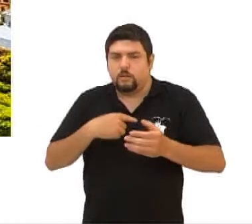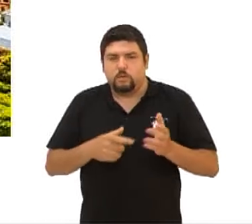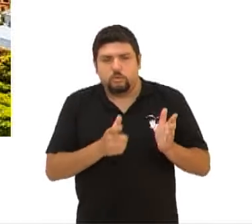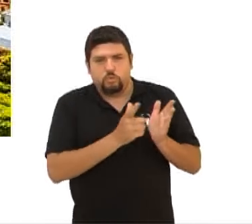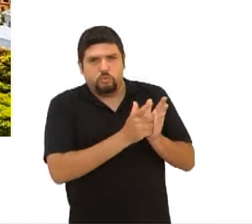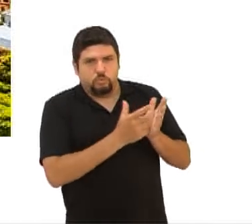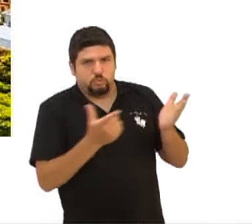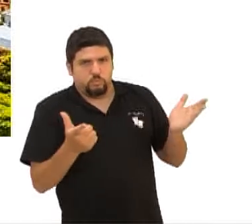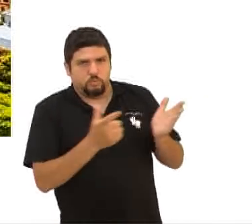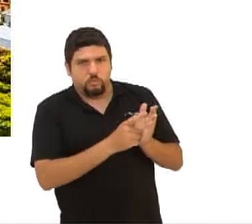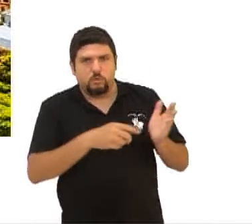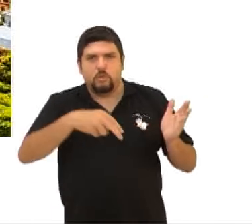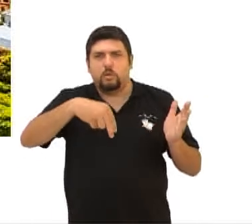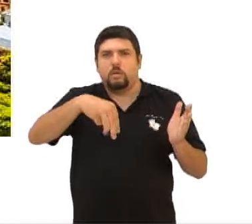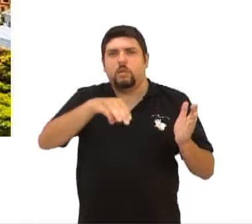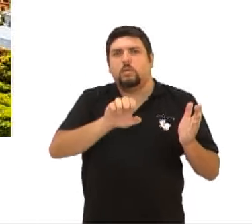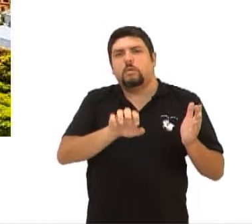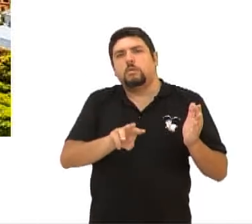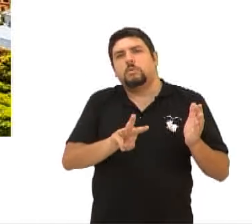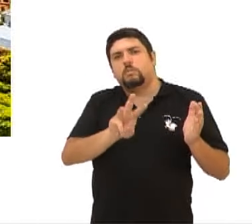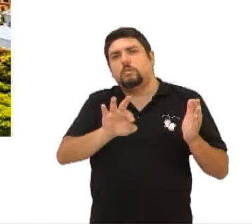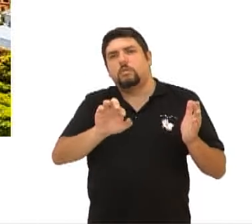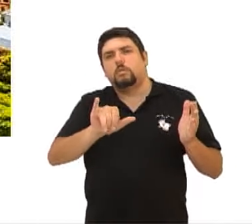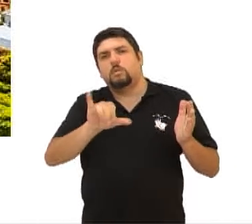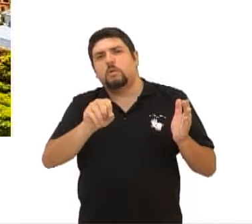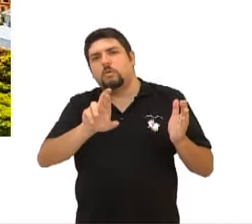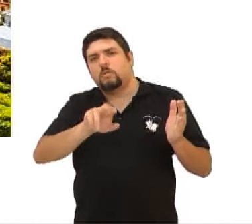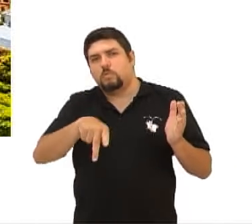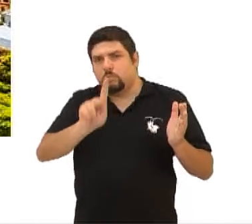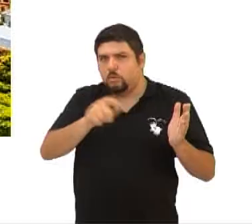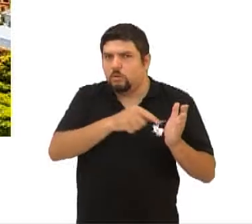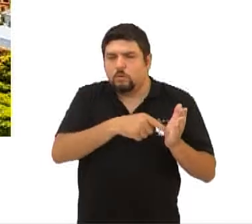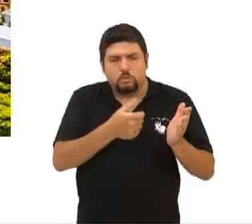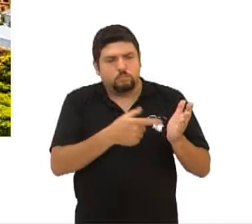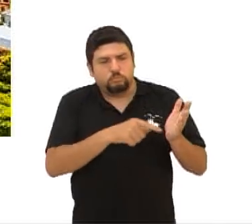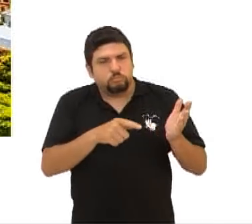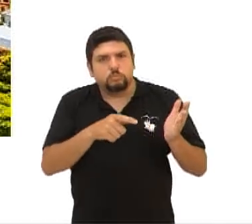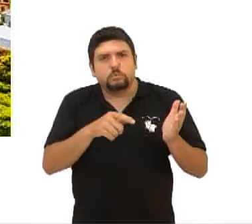em 2014, como o melhor lugar para ser visitado.